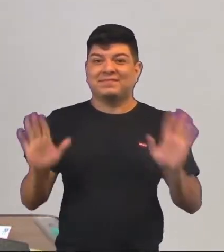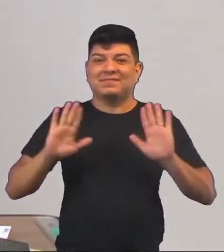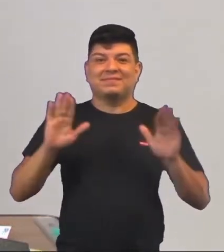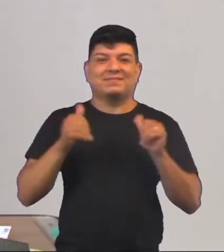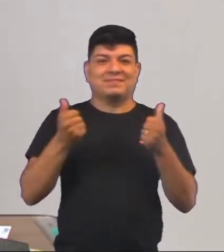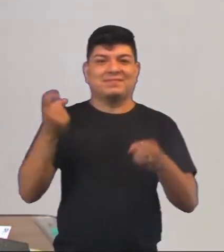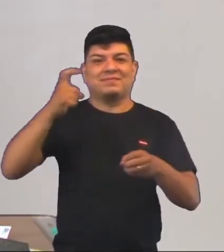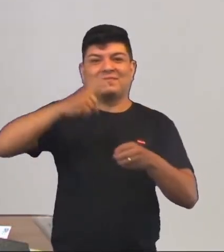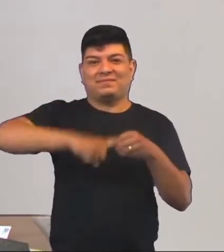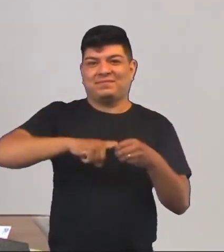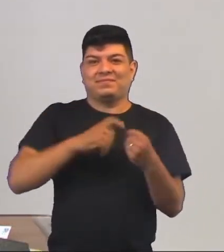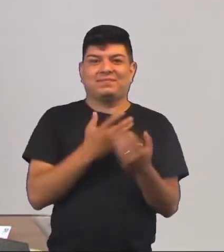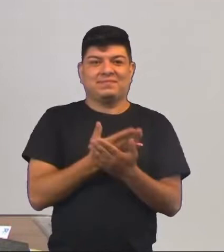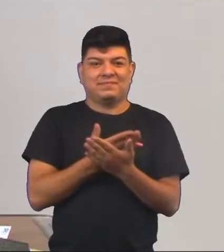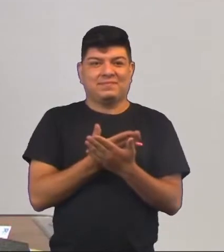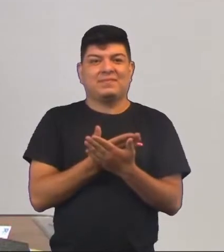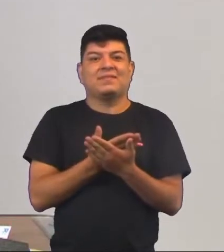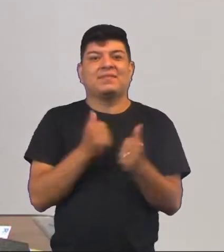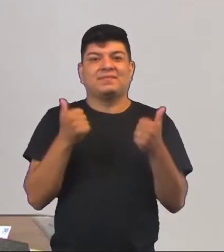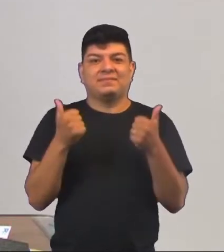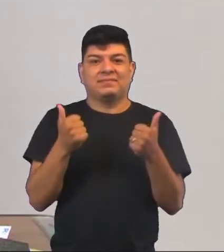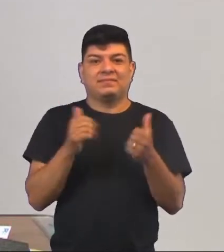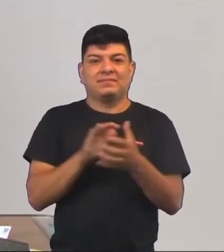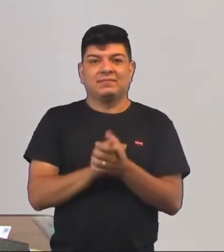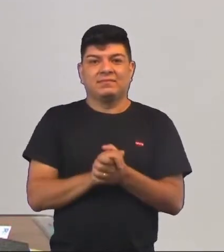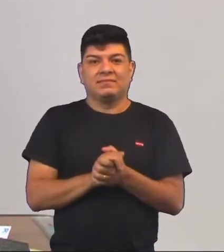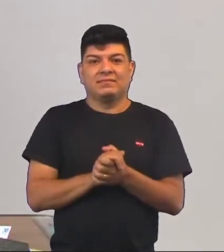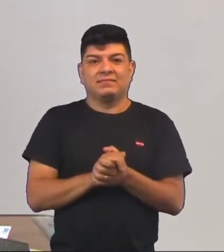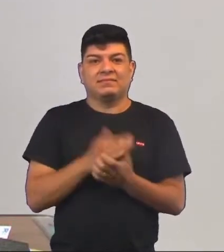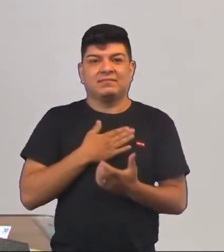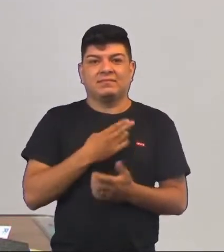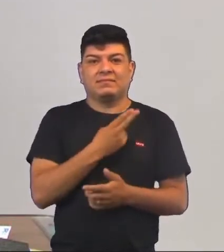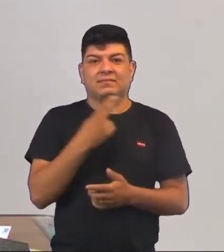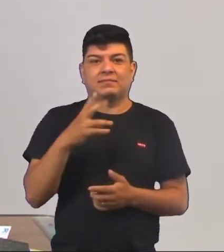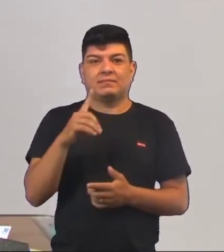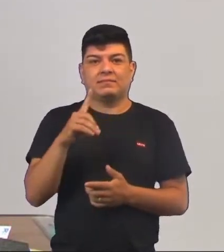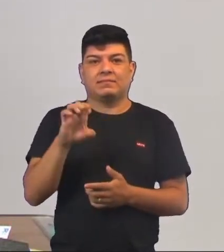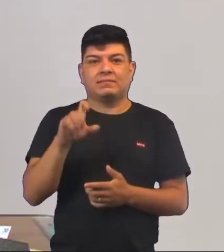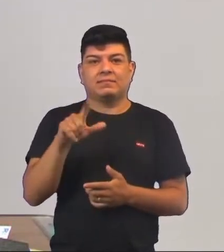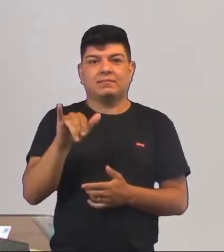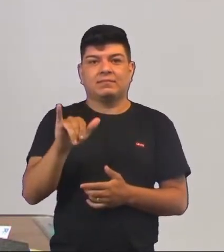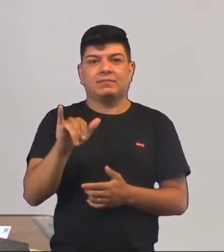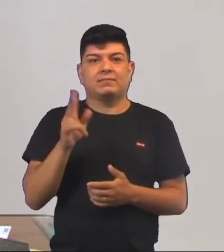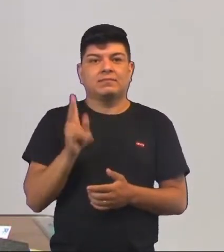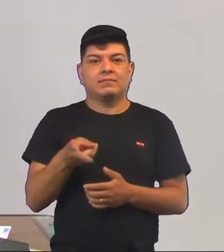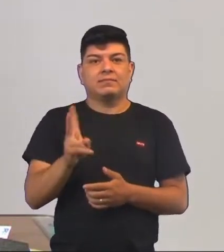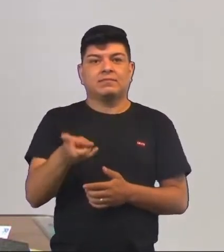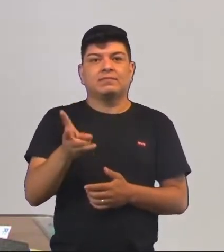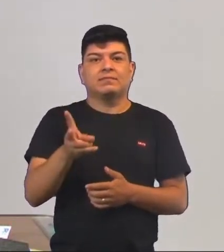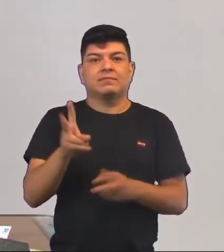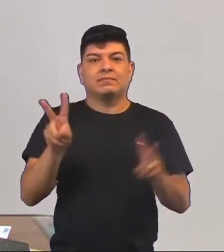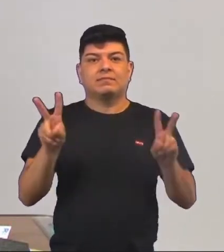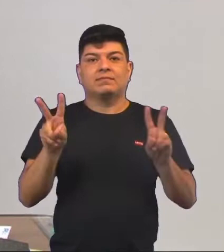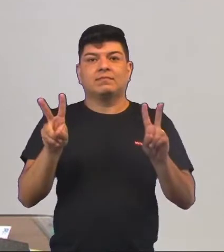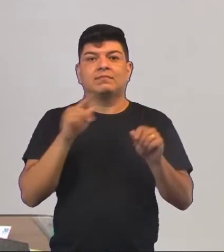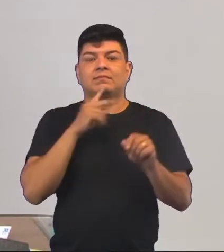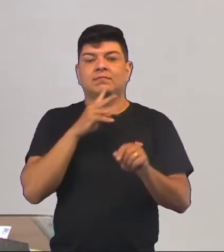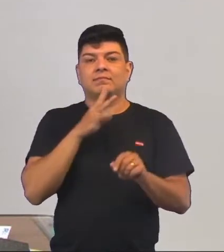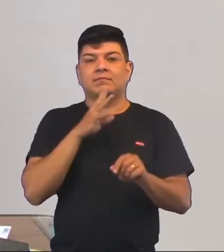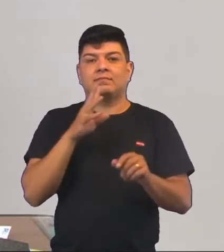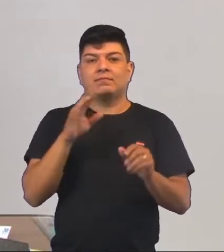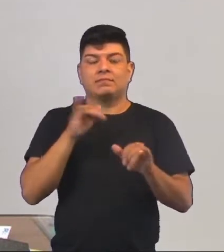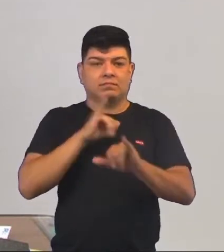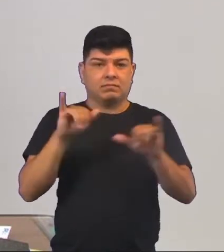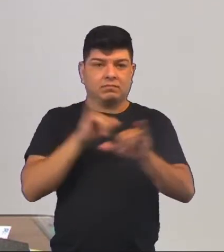Olá, pessoal, estou de volta para mais uma parte das nossas aulas, tá? Sou a professora Deli, vamos continuar falando sobre tempos de ocorrência de